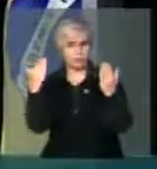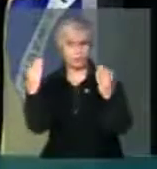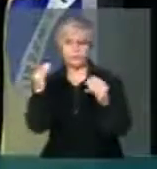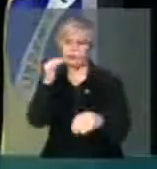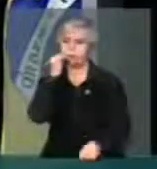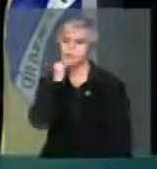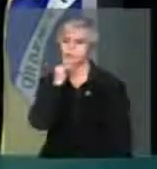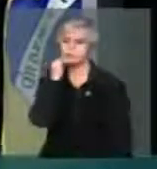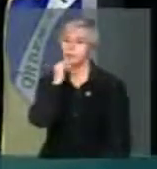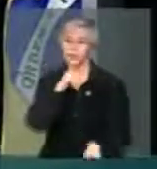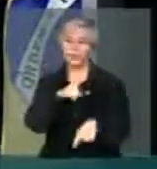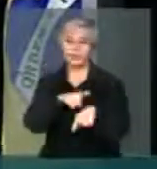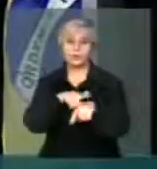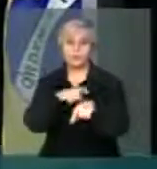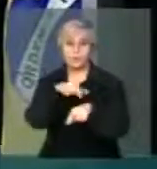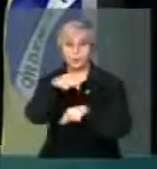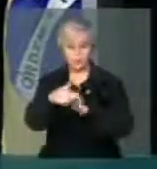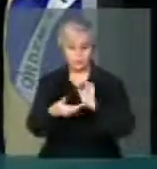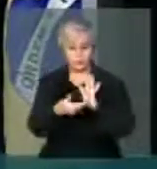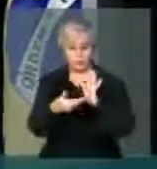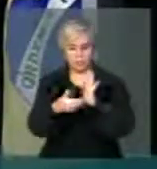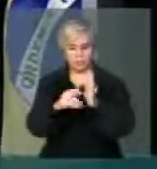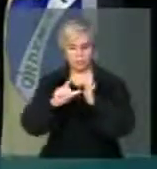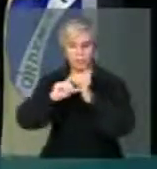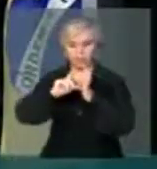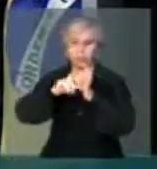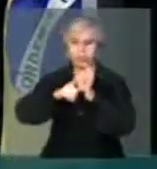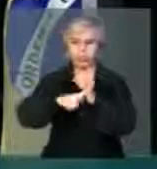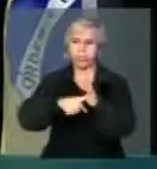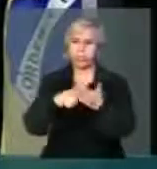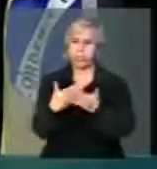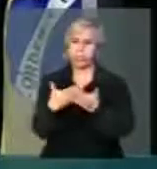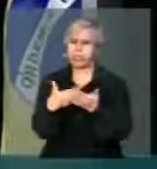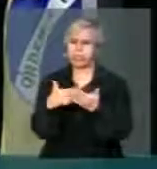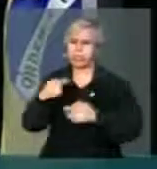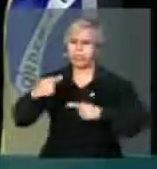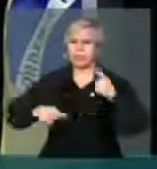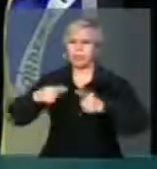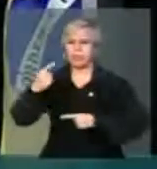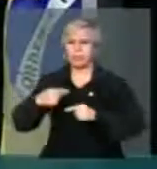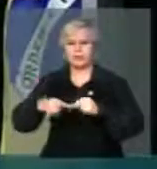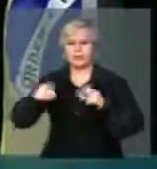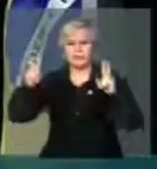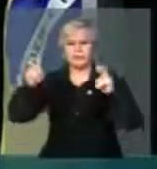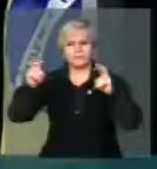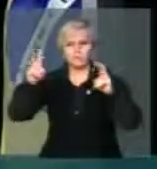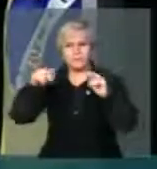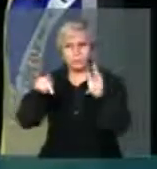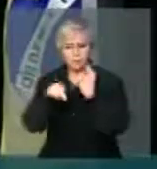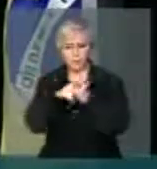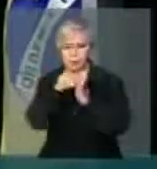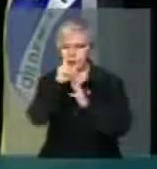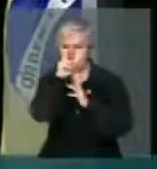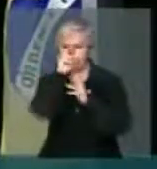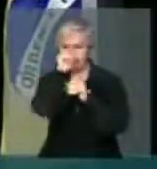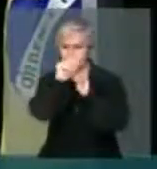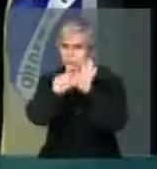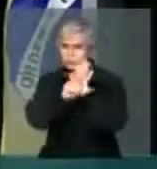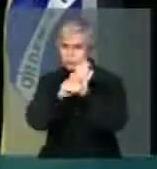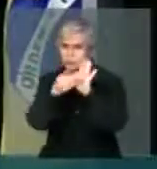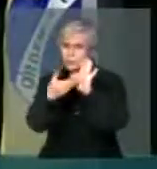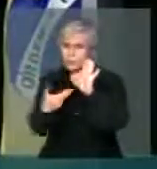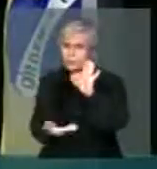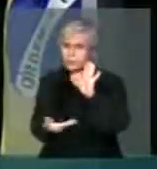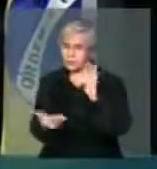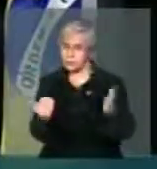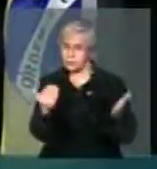Cunha, o tempo que esta casa tem gasto em apreciação de matérias de origem do Poder Legislativo